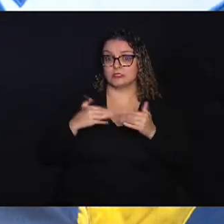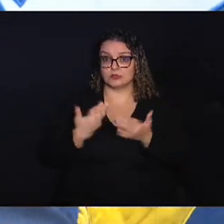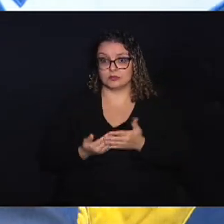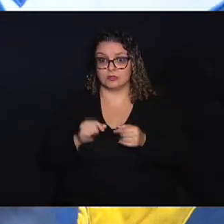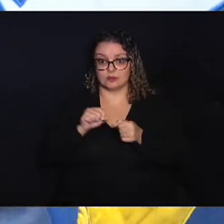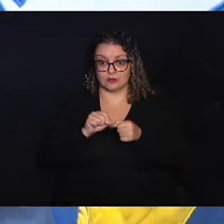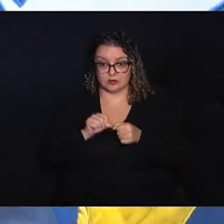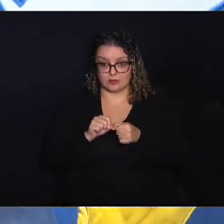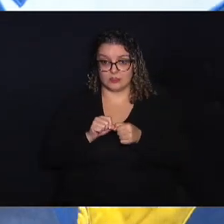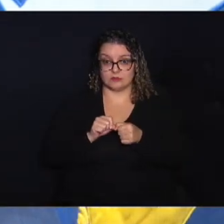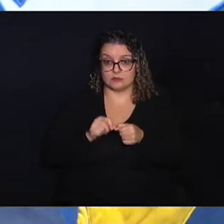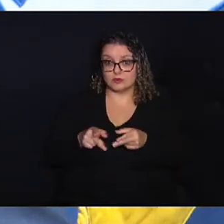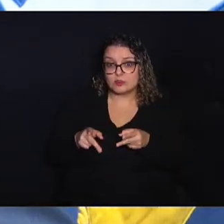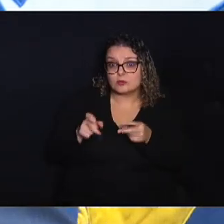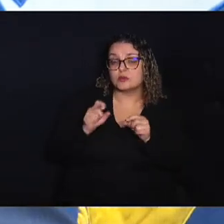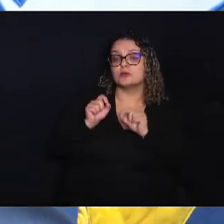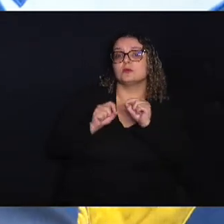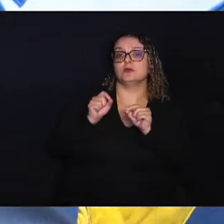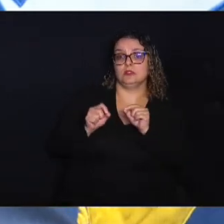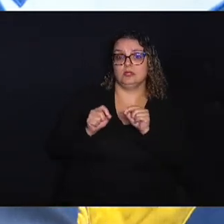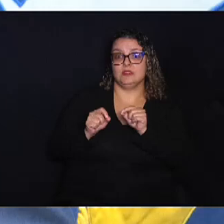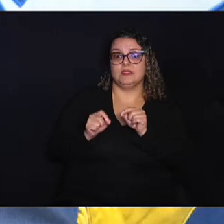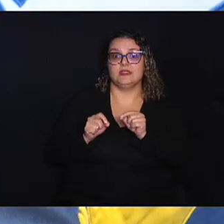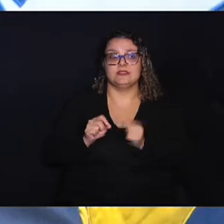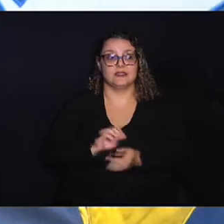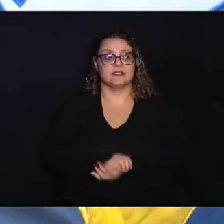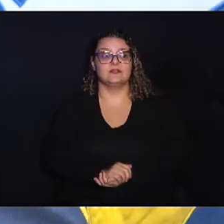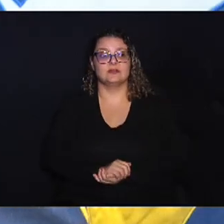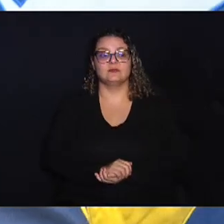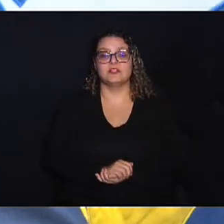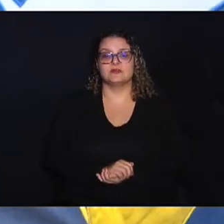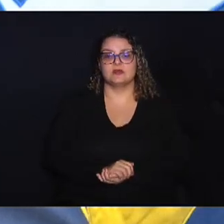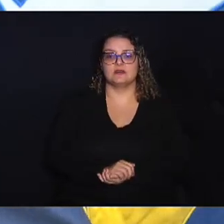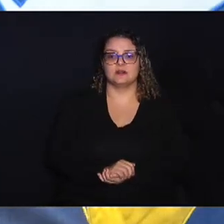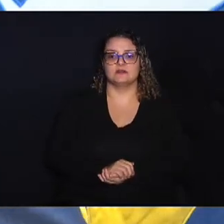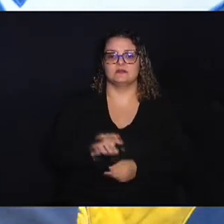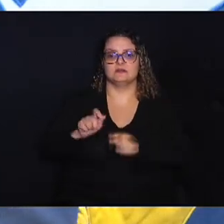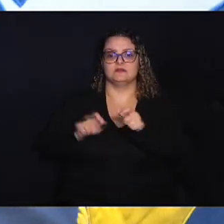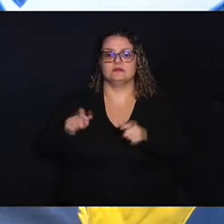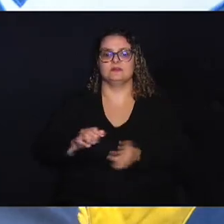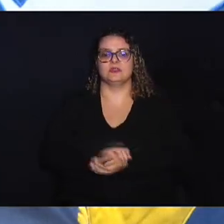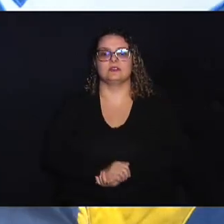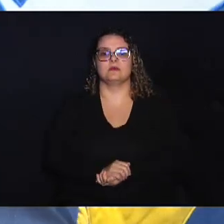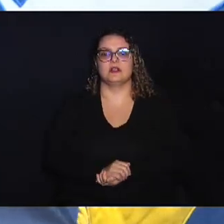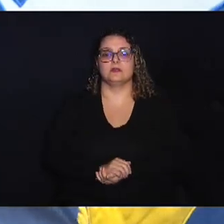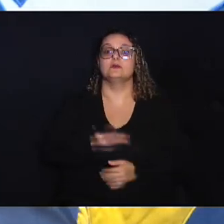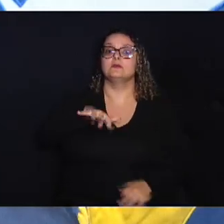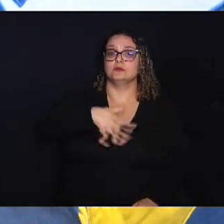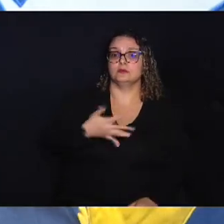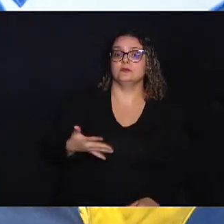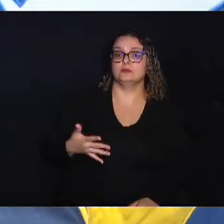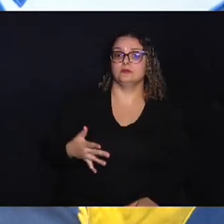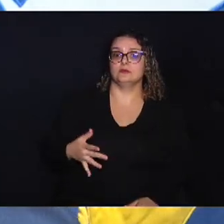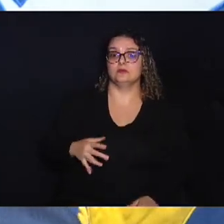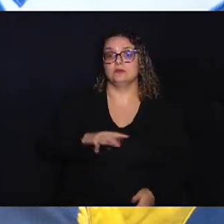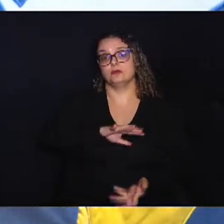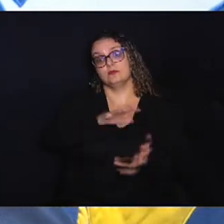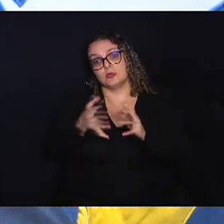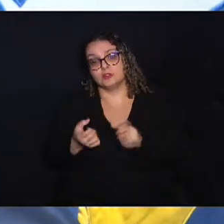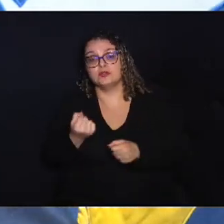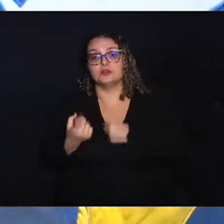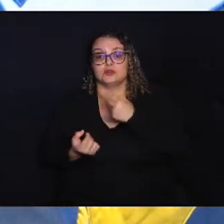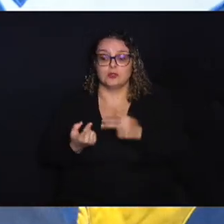fiz se deu conta porque já havia um programa, havia no calendário já a reforma de algumas